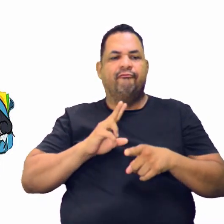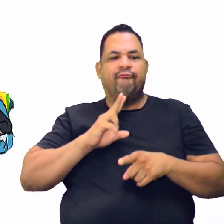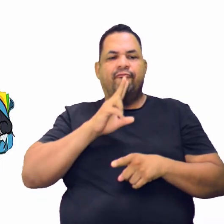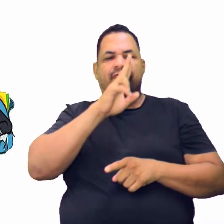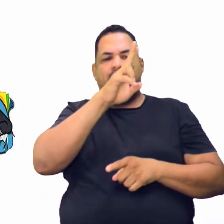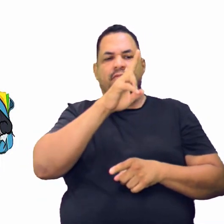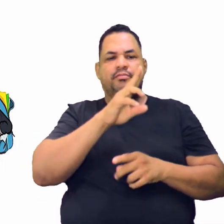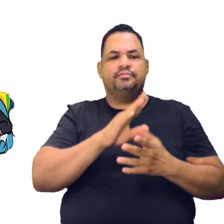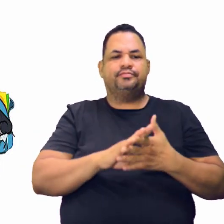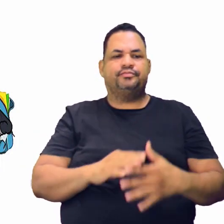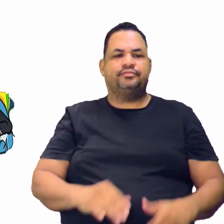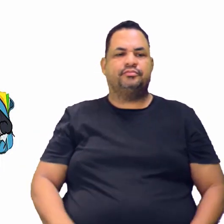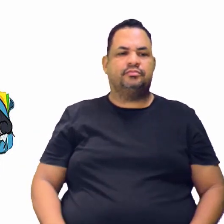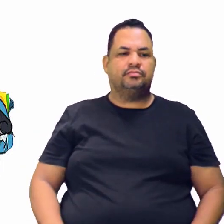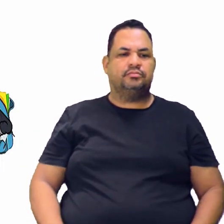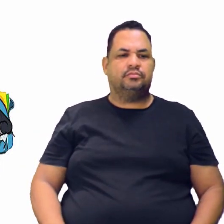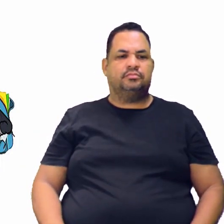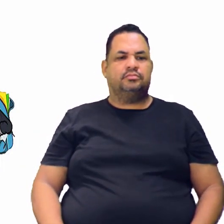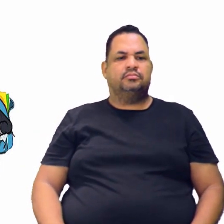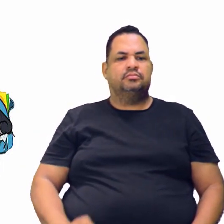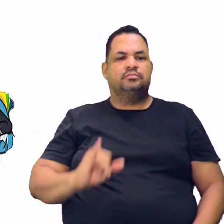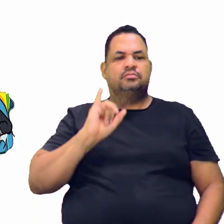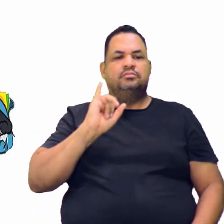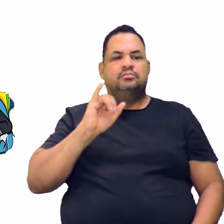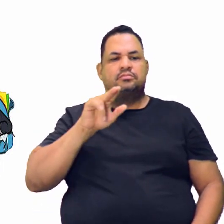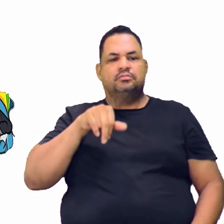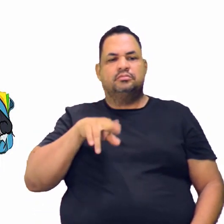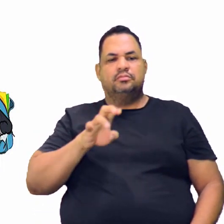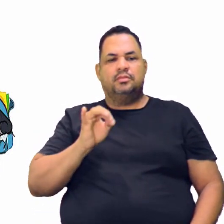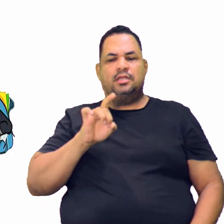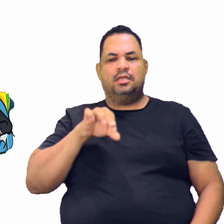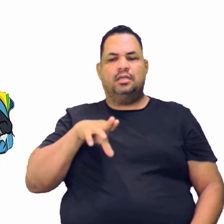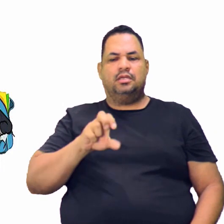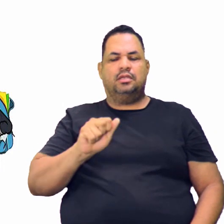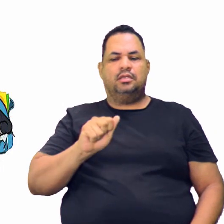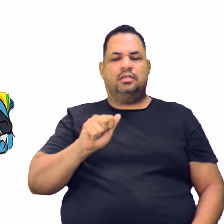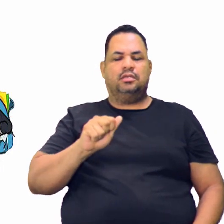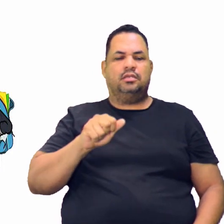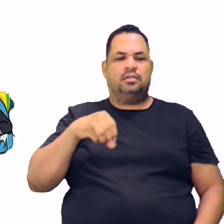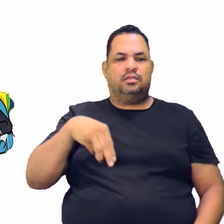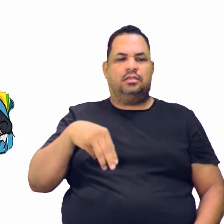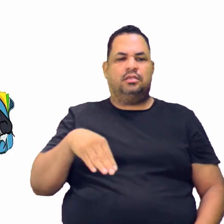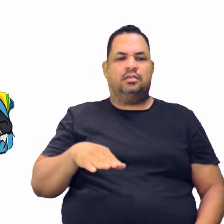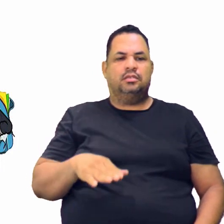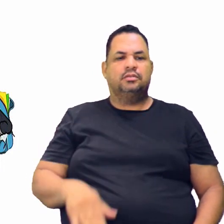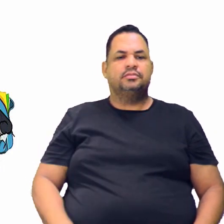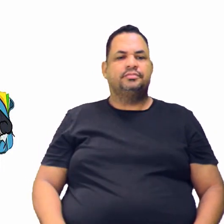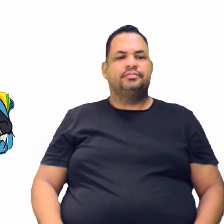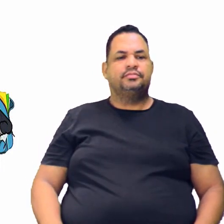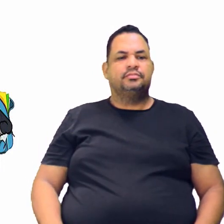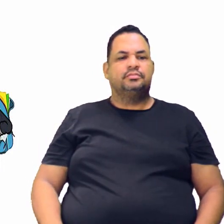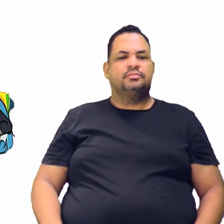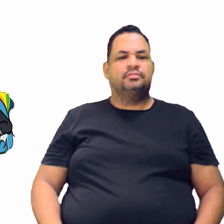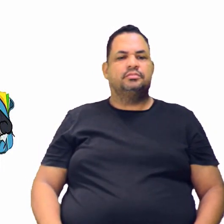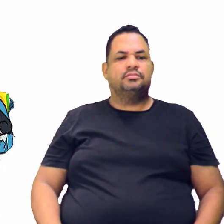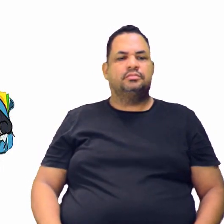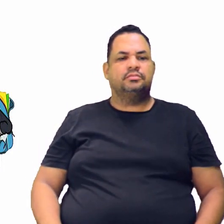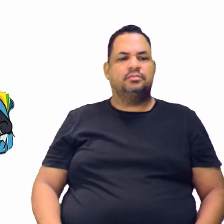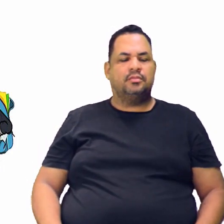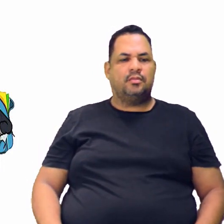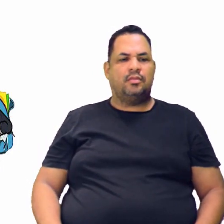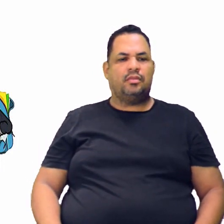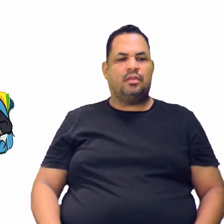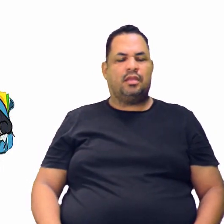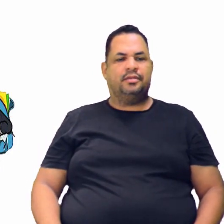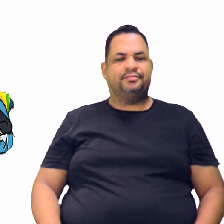Ó, é íntere, é uma palavra proparoxítona. O que acontece? A maioria fala interim, tá certo?